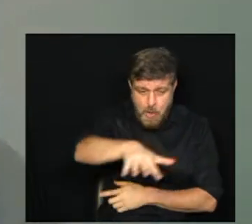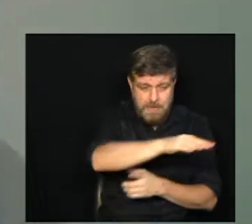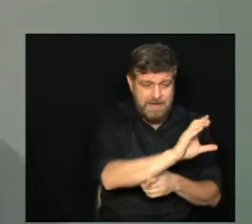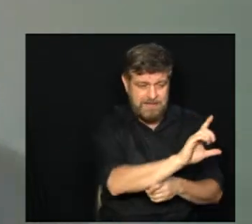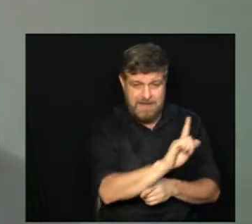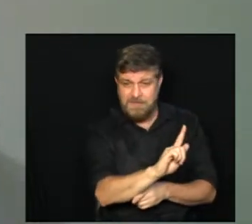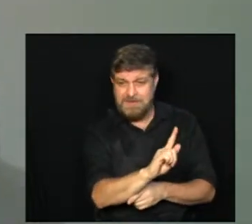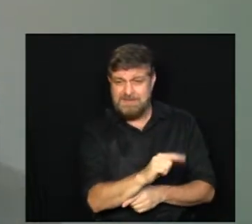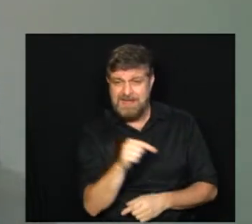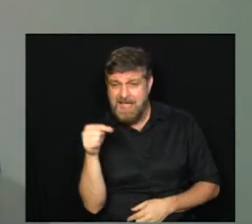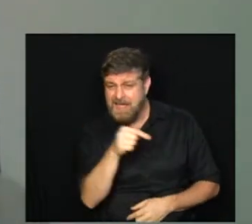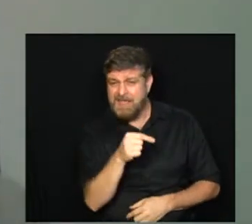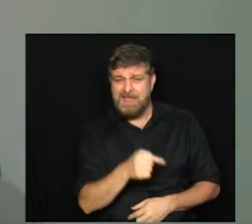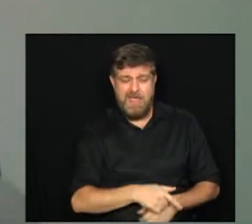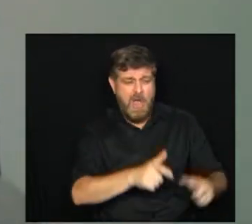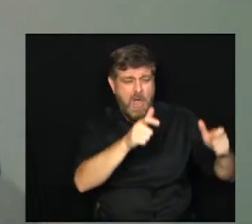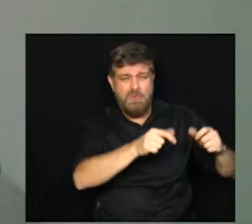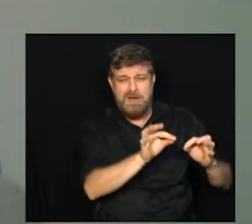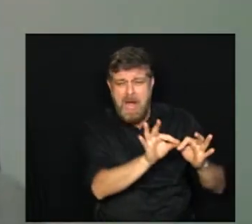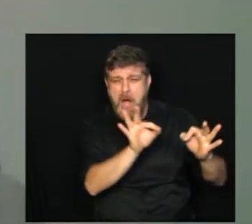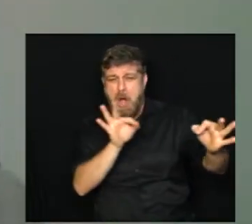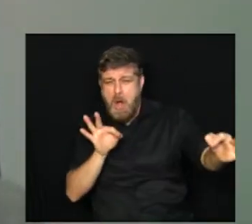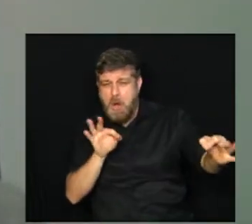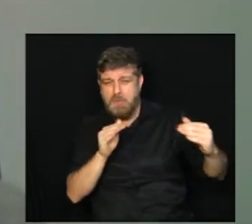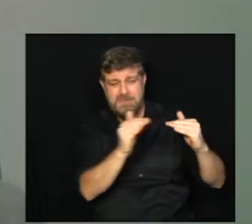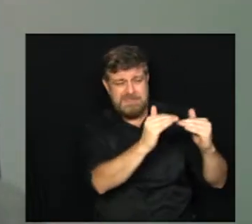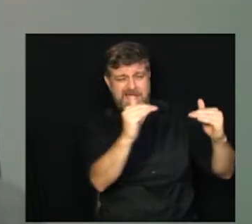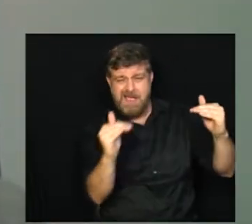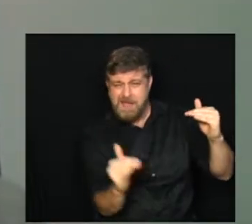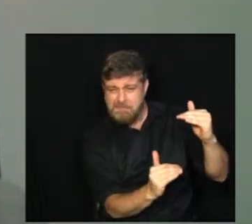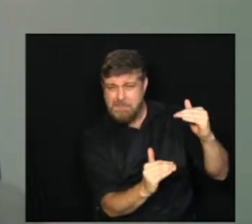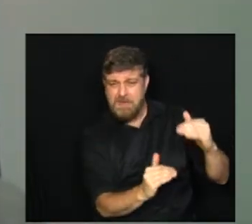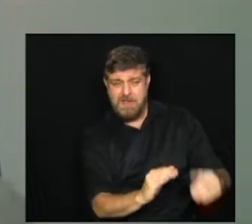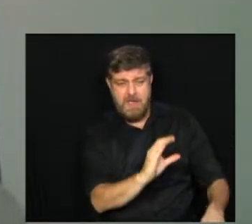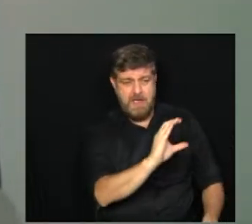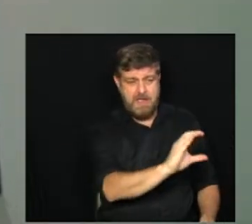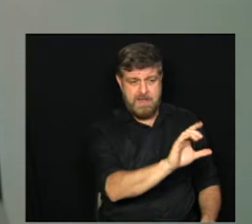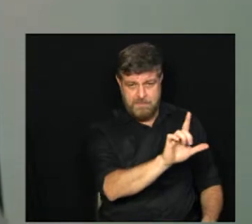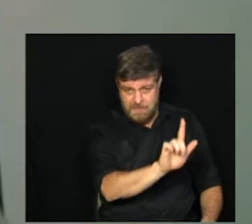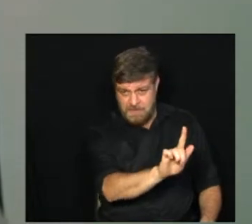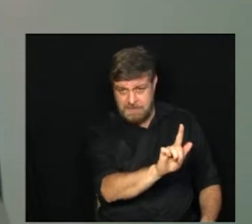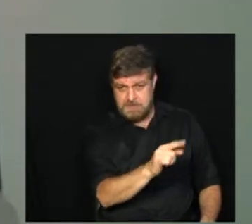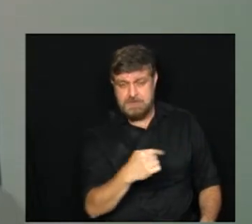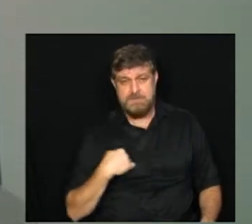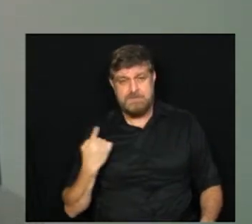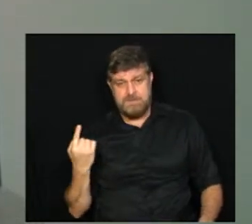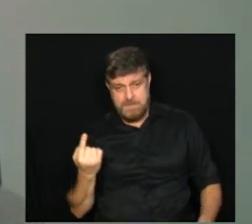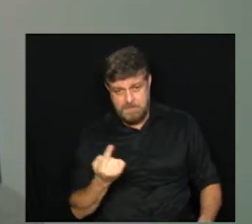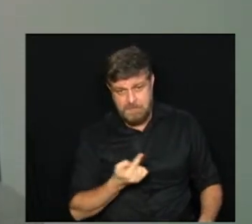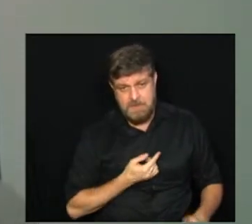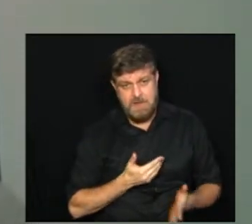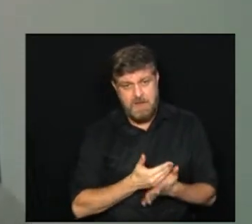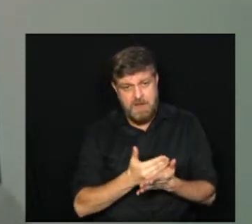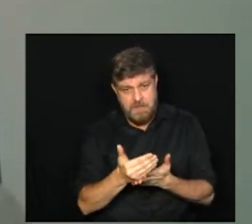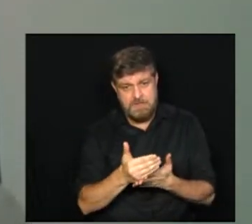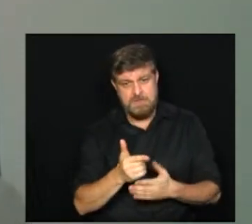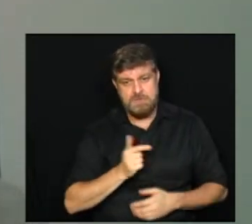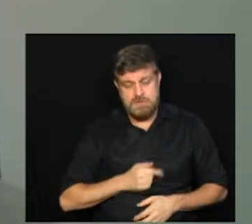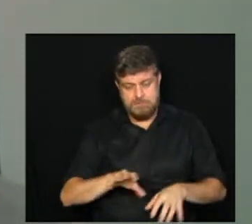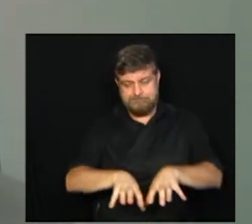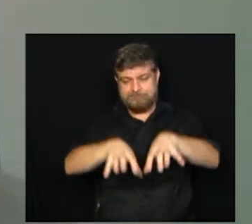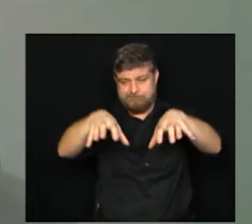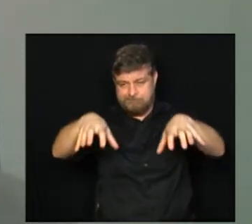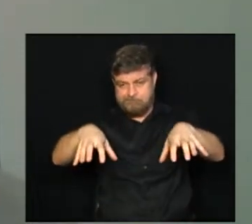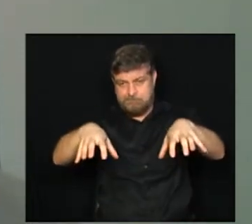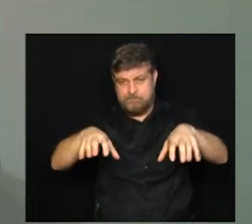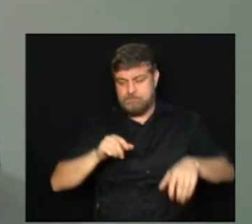região mais vulnerável que a gente enxergava, que é a região noroeste, partimos de duas regiões,